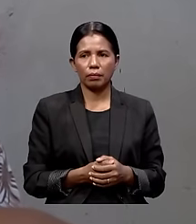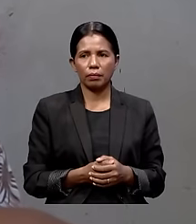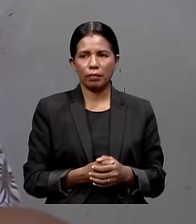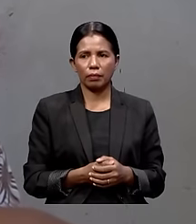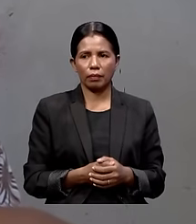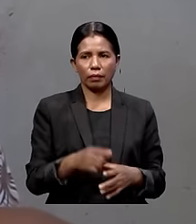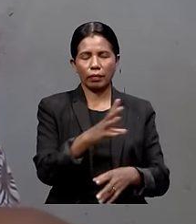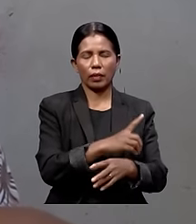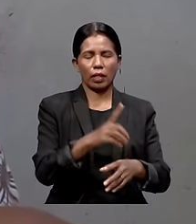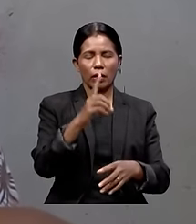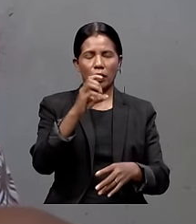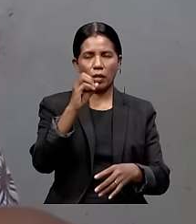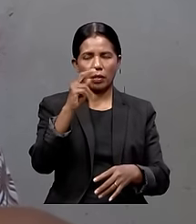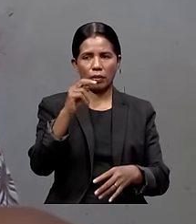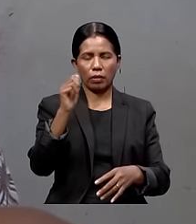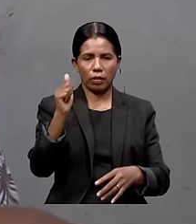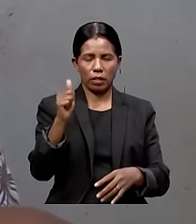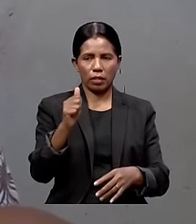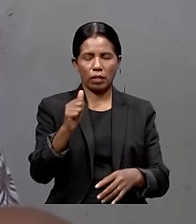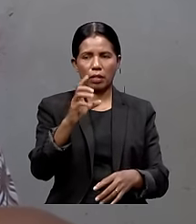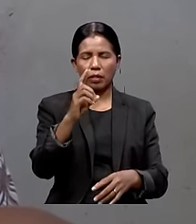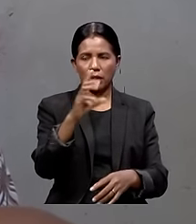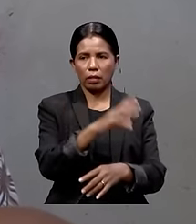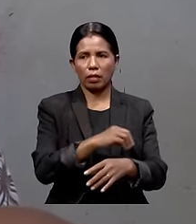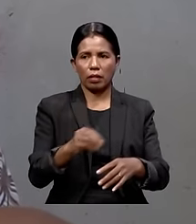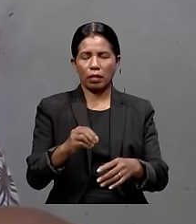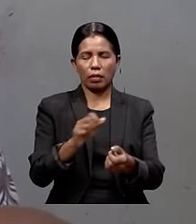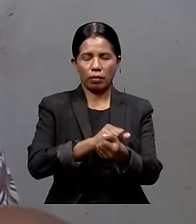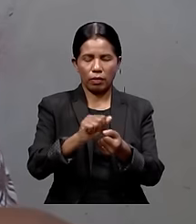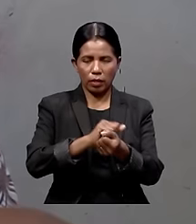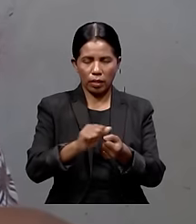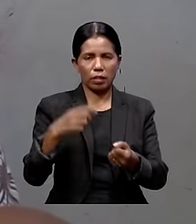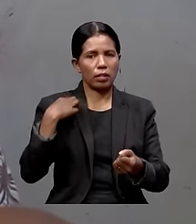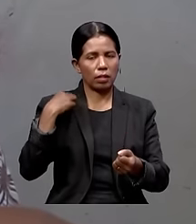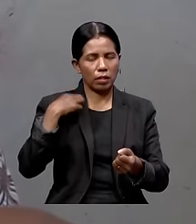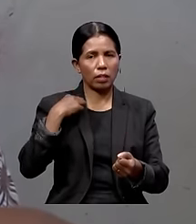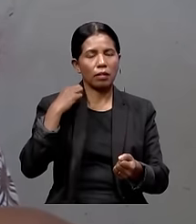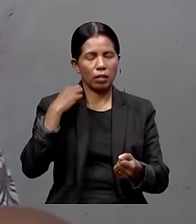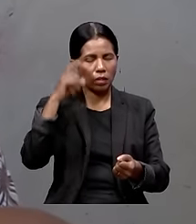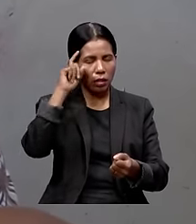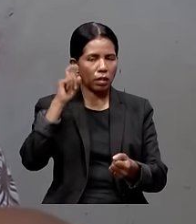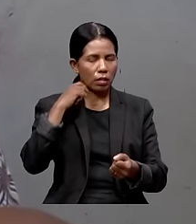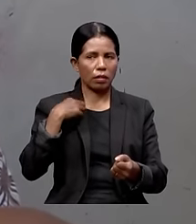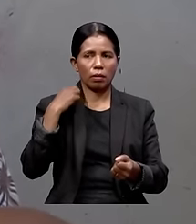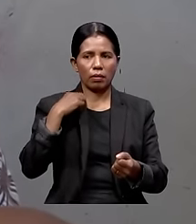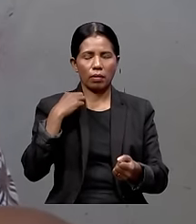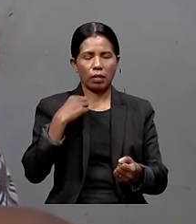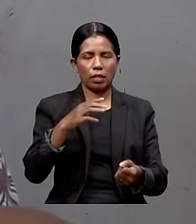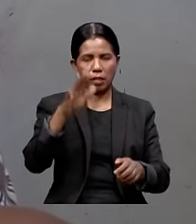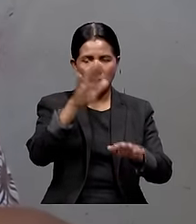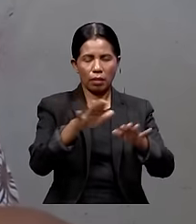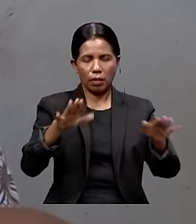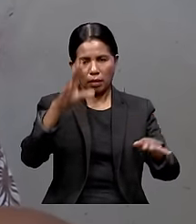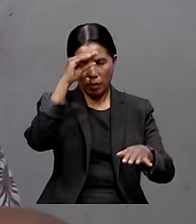dona rotei ane ni mak hove fasi ni mau sanana ni ni ropa iya lawarik mana iya mak kurbe iya dak sori